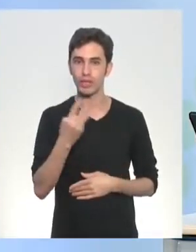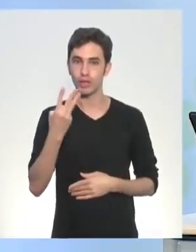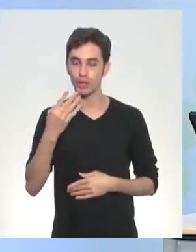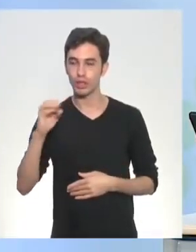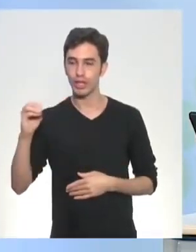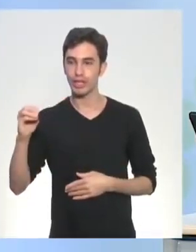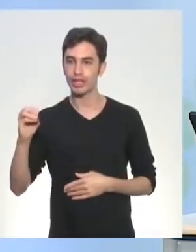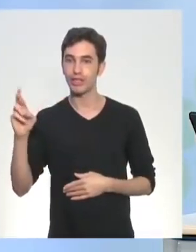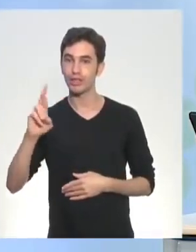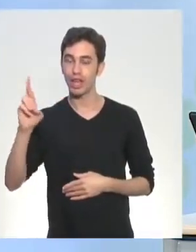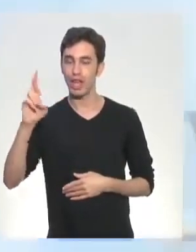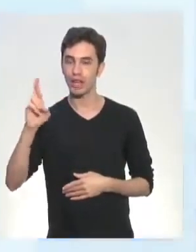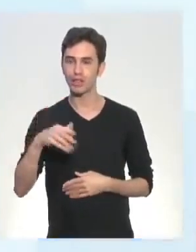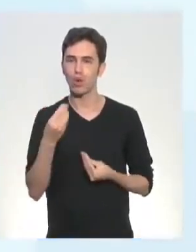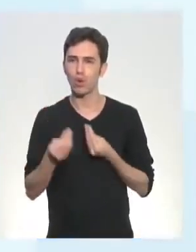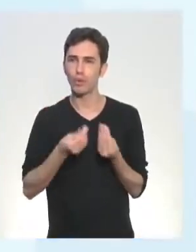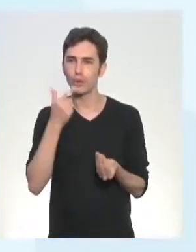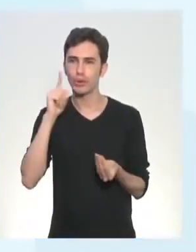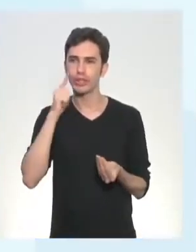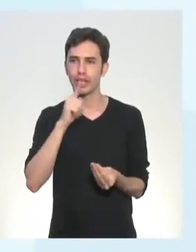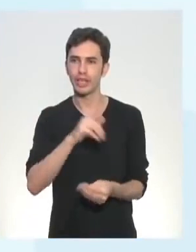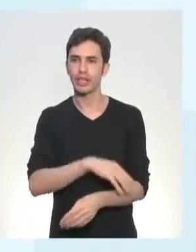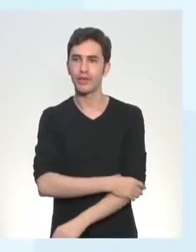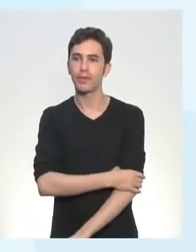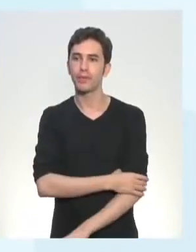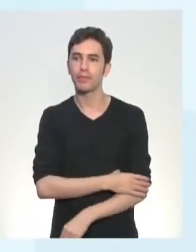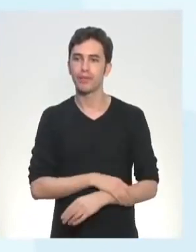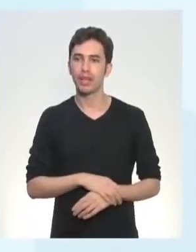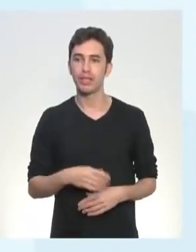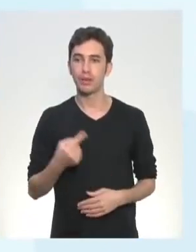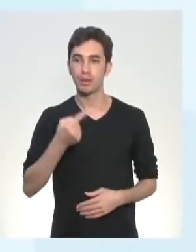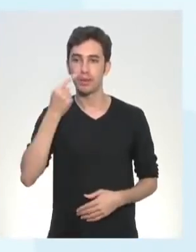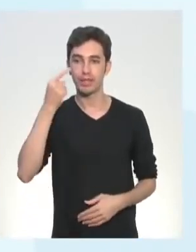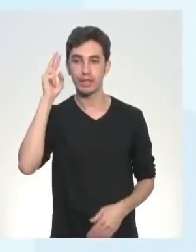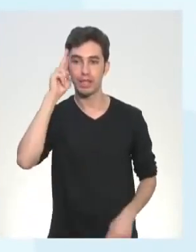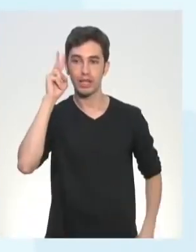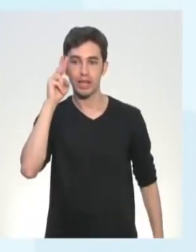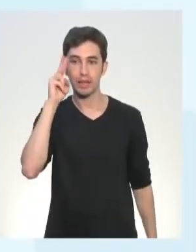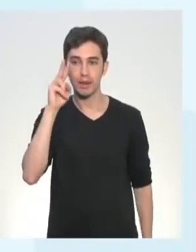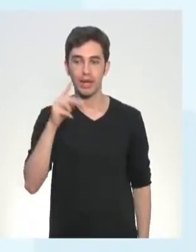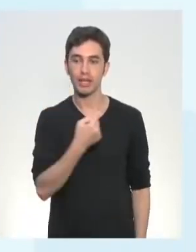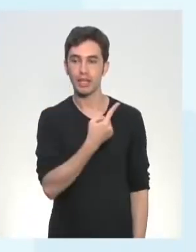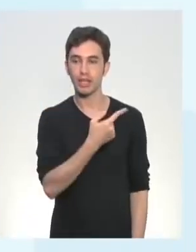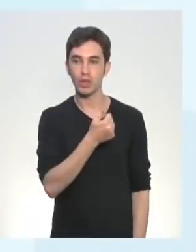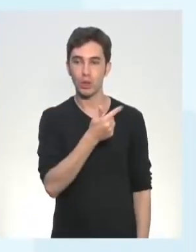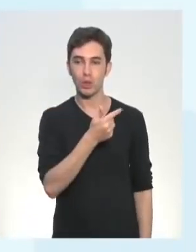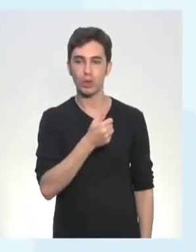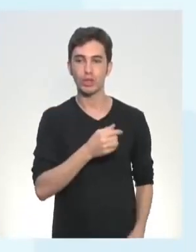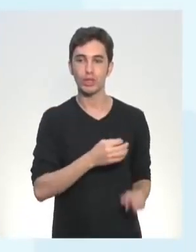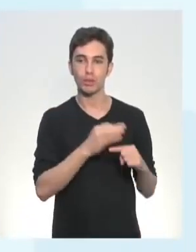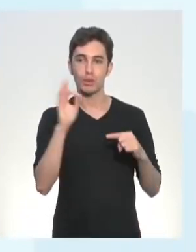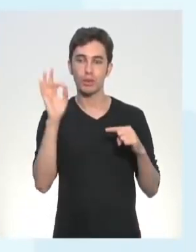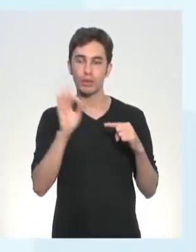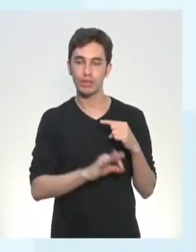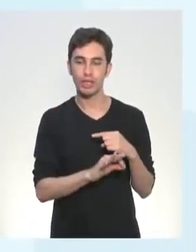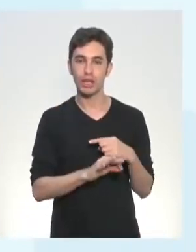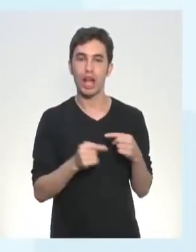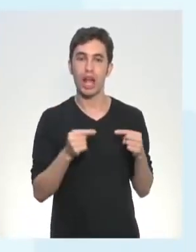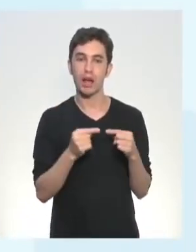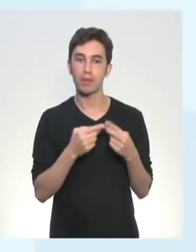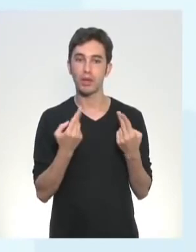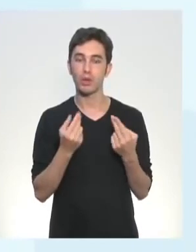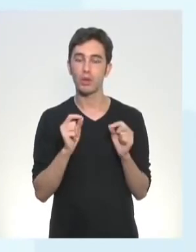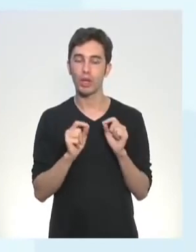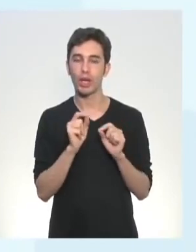mesmo 12% de 300? Bom, primeira coisa, eu tenho que lembrar que 12% nada mais é que a fração 12